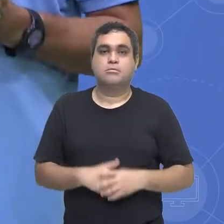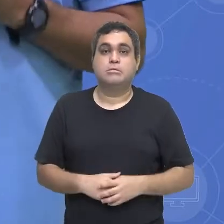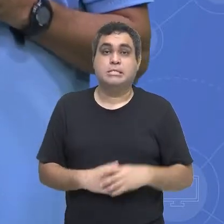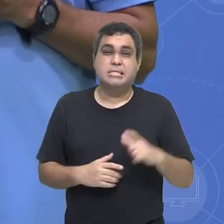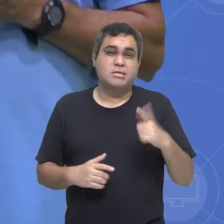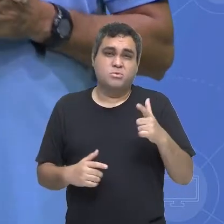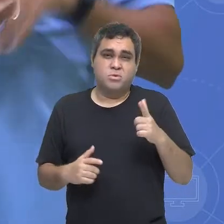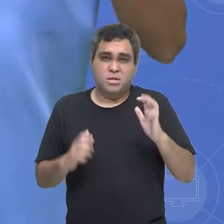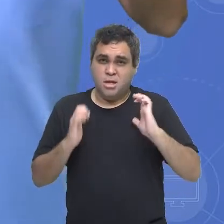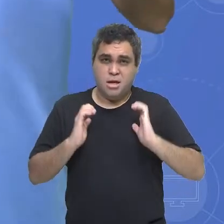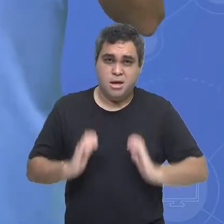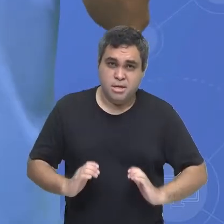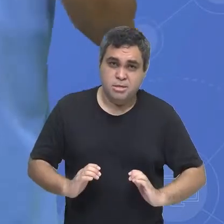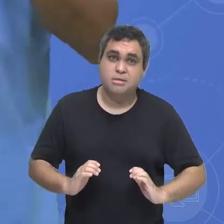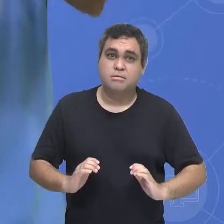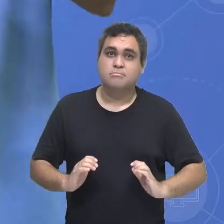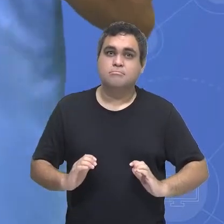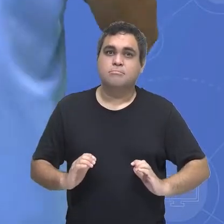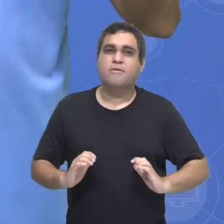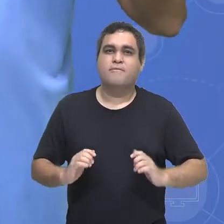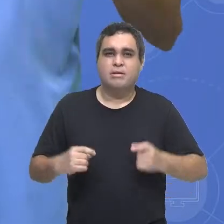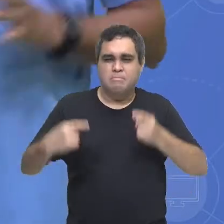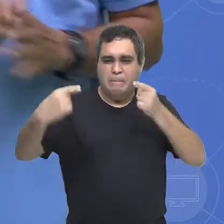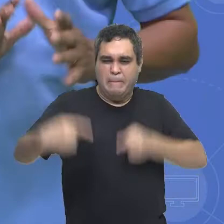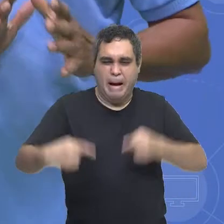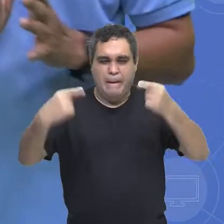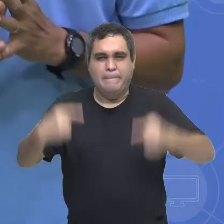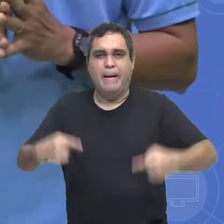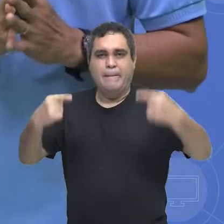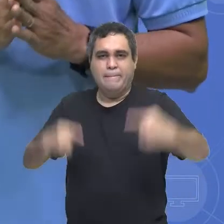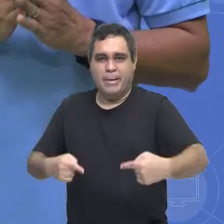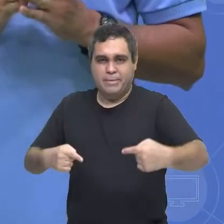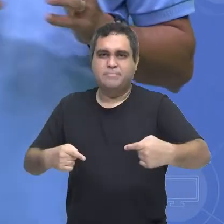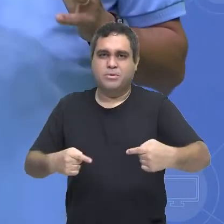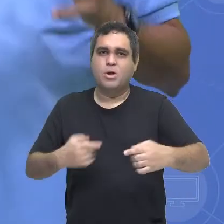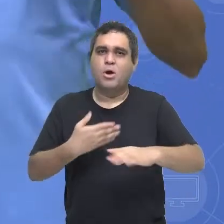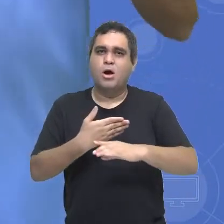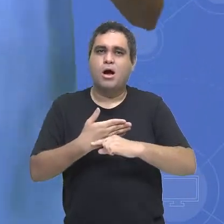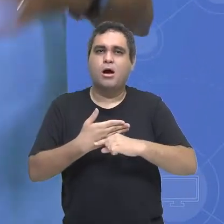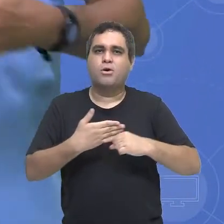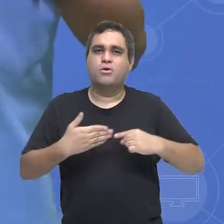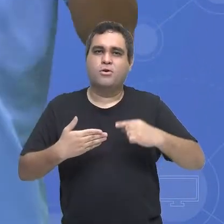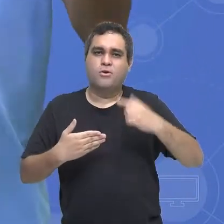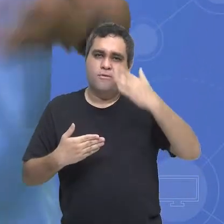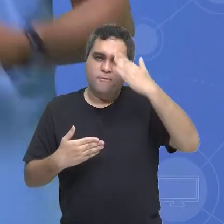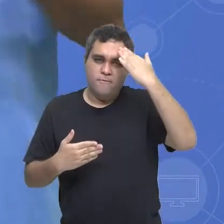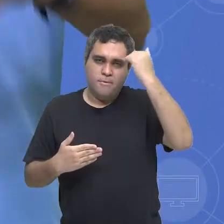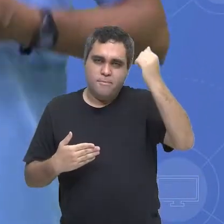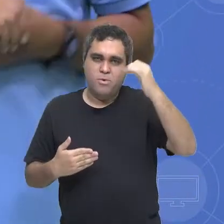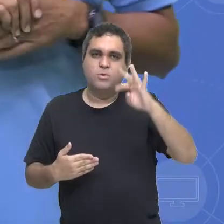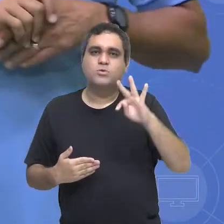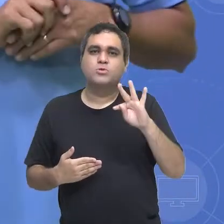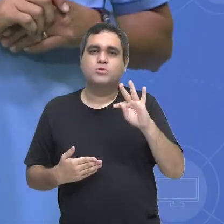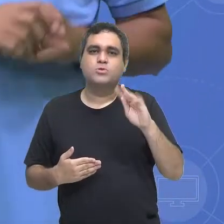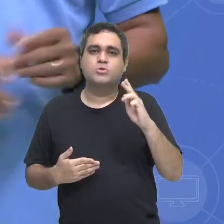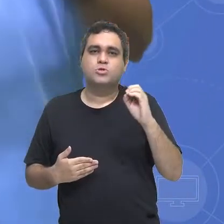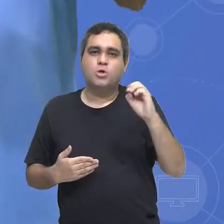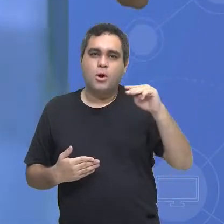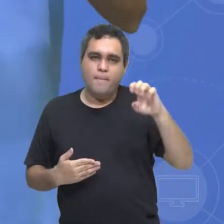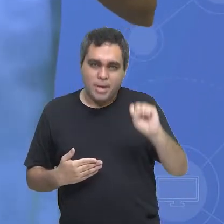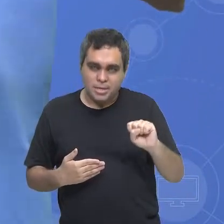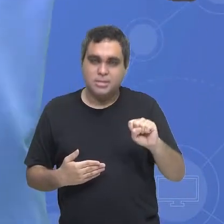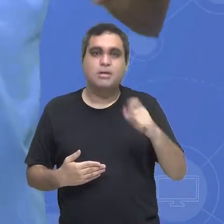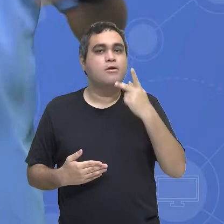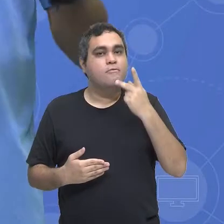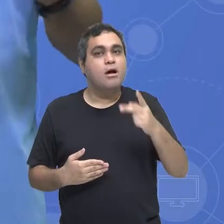que vai acontecer? Uma luta de todos contra todos, como diria Thomas Hobbes, né? Aquela confusão generalizada dentro da